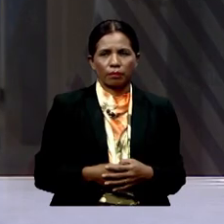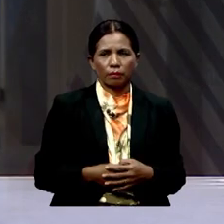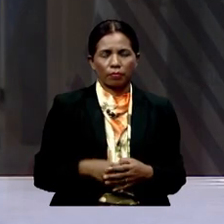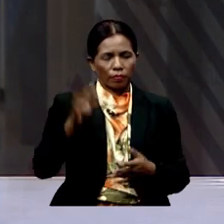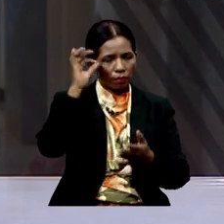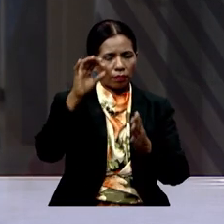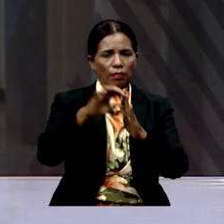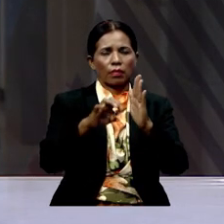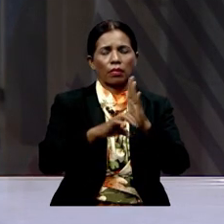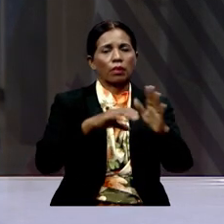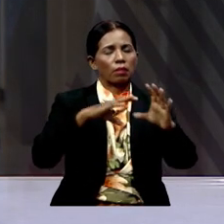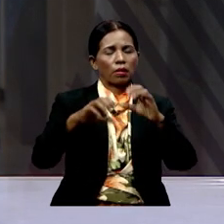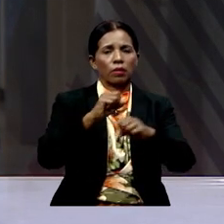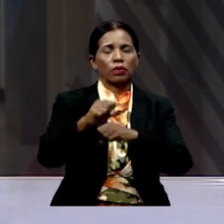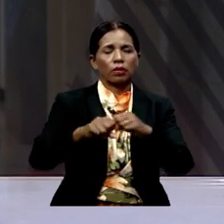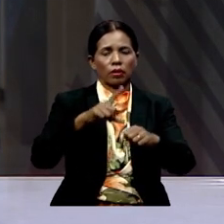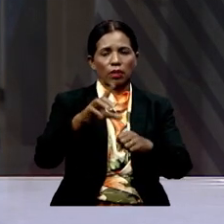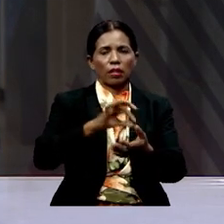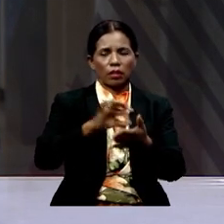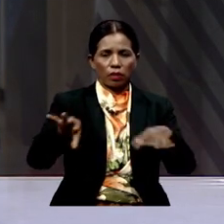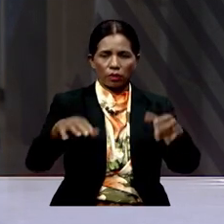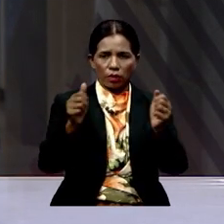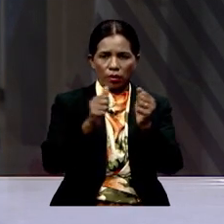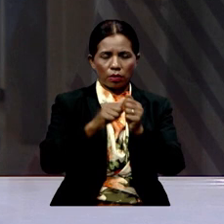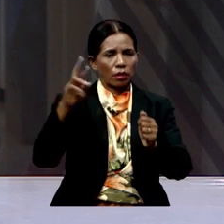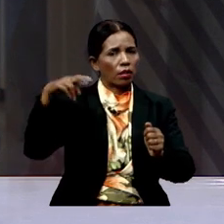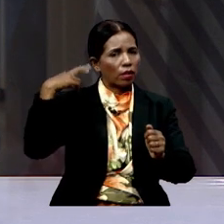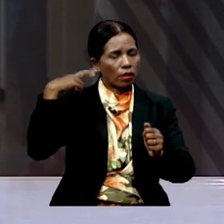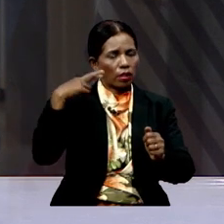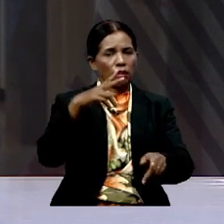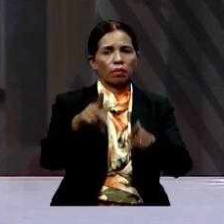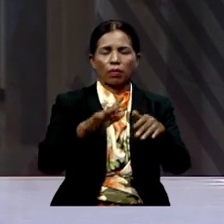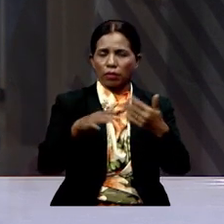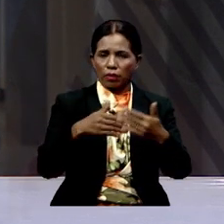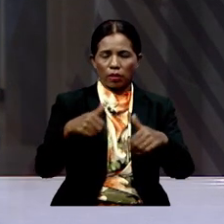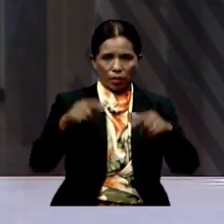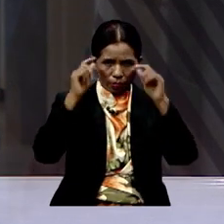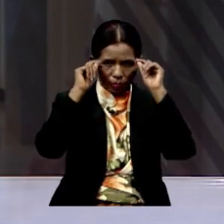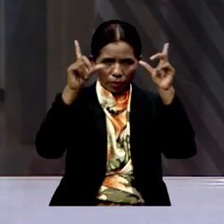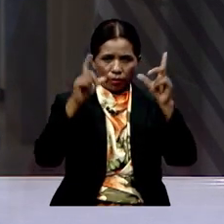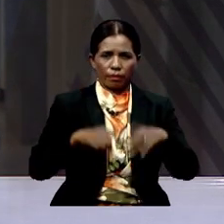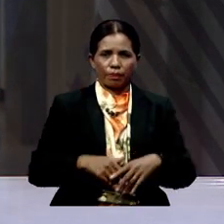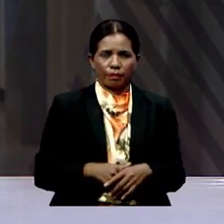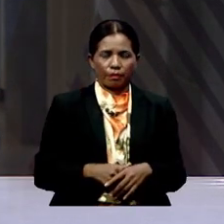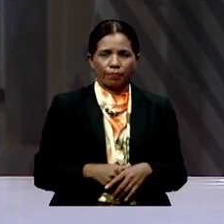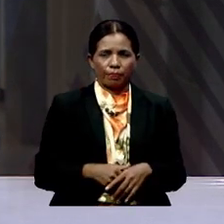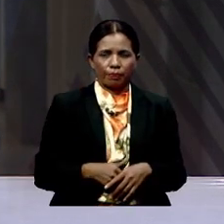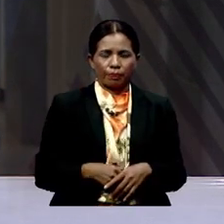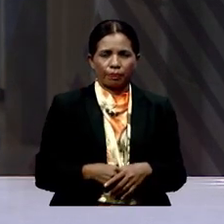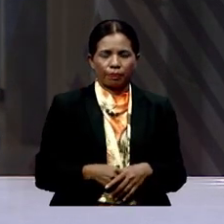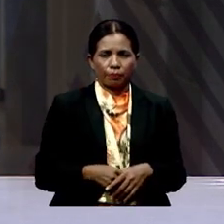Secretário de Estado de Comunicação Social assina contrato financeiro com a Rádio Comunidade Sira e a Território Nacional.